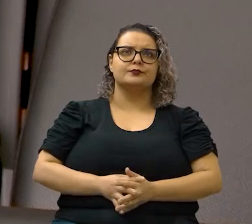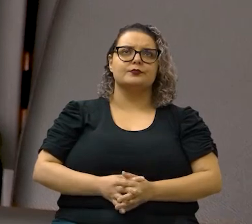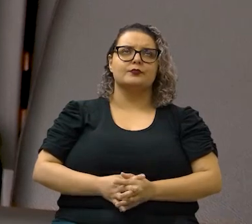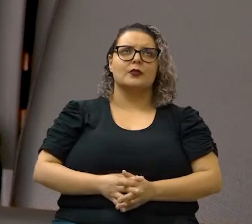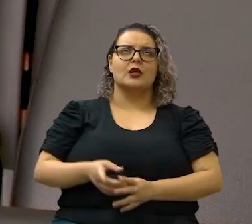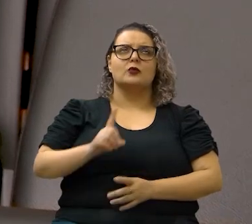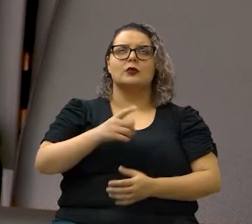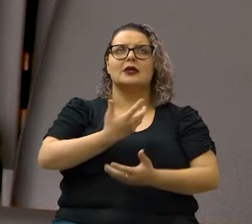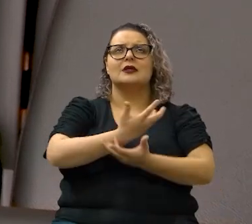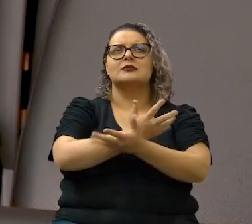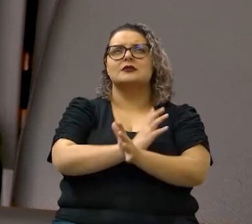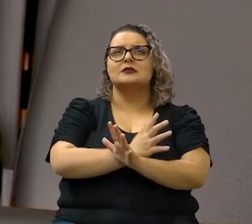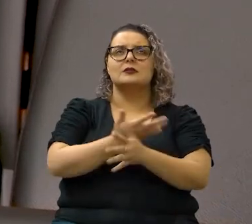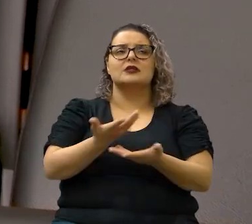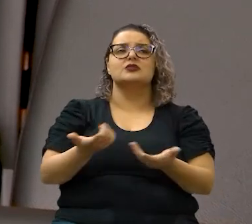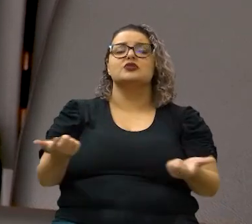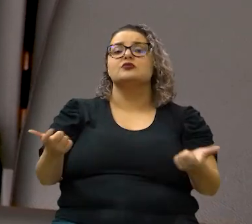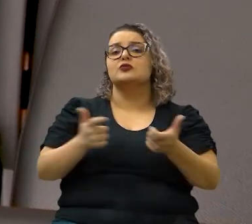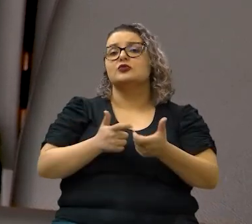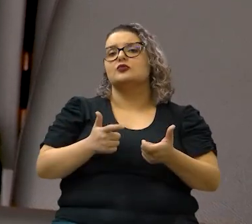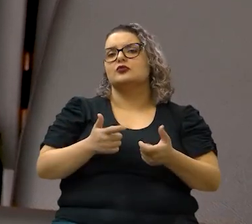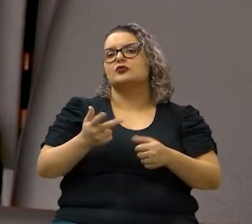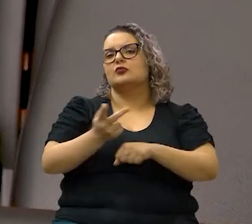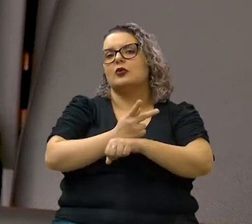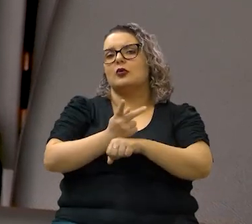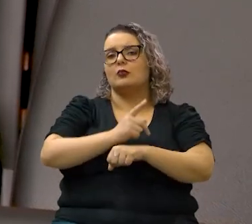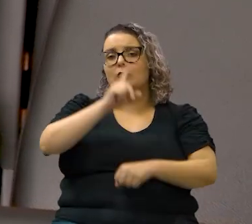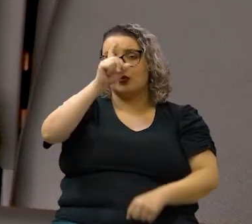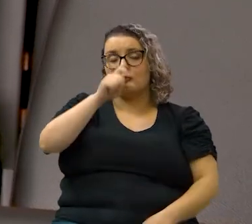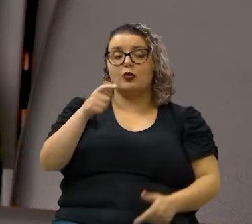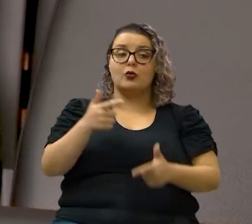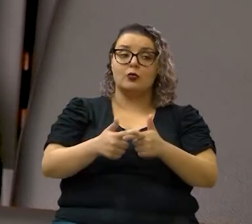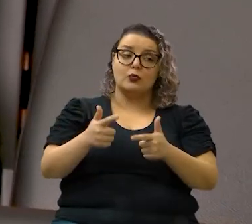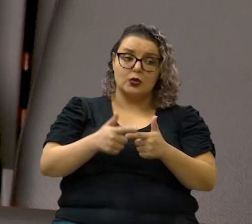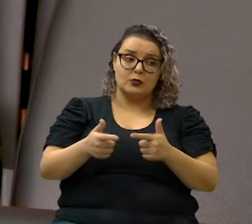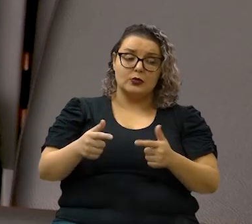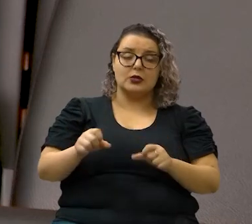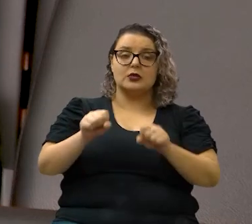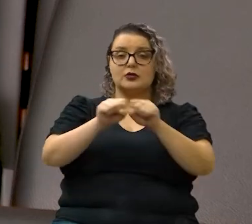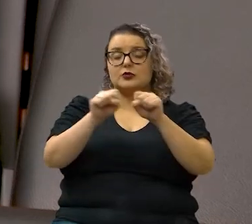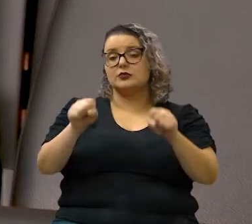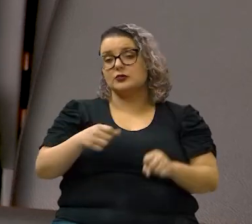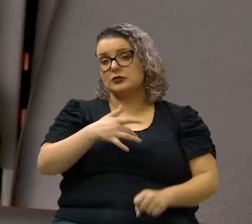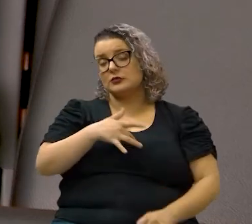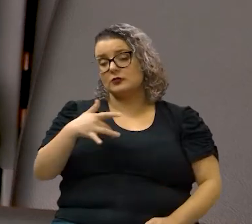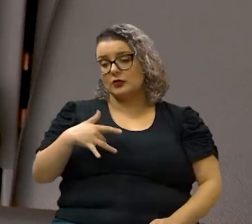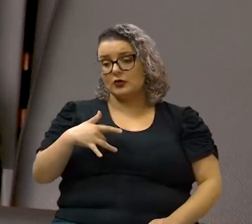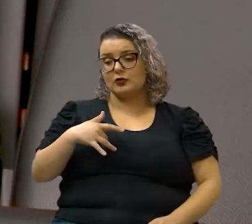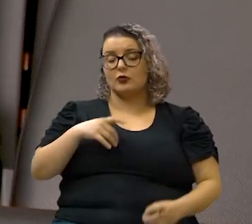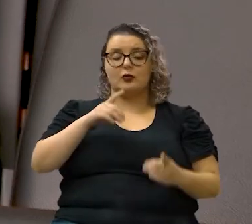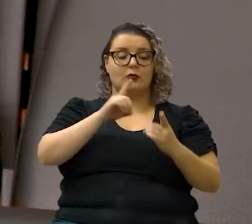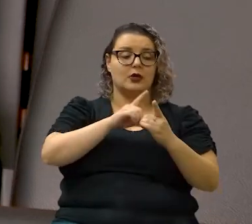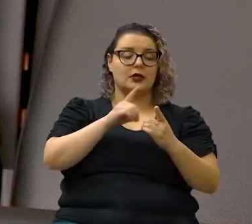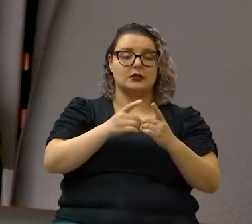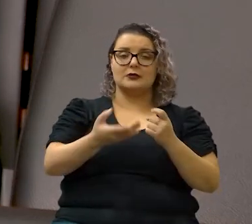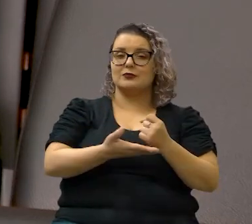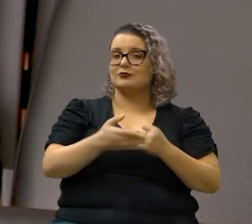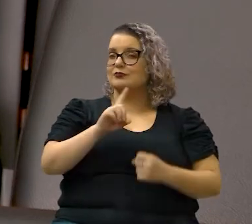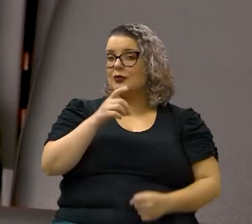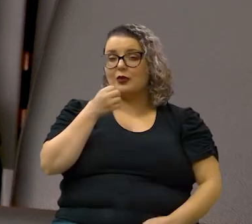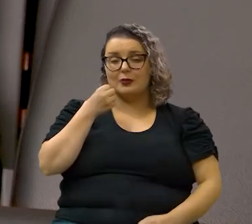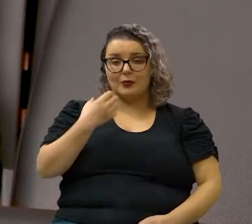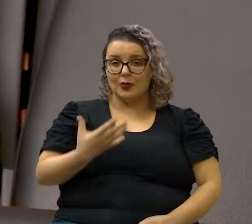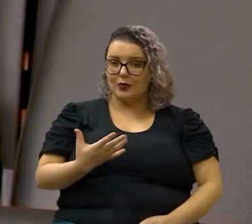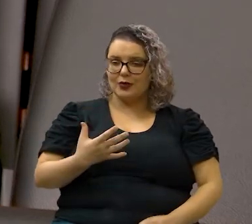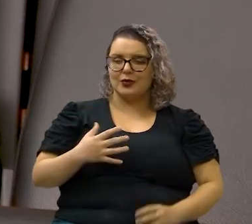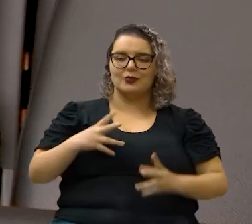você não é que você esvazia, mas você diminui a procura pelo hospital. O problema é que hoje o Sistema Único, como a atenção básica não funciona